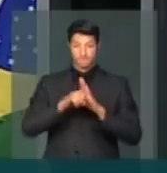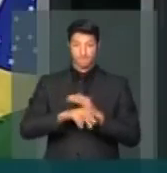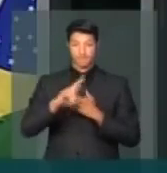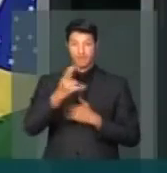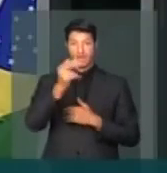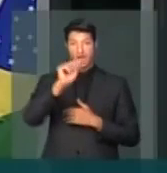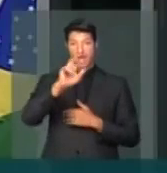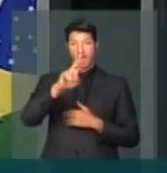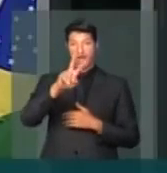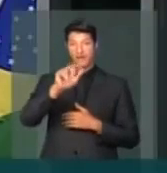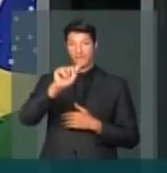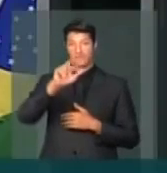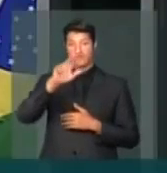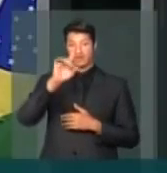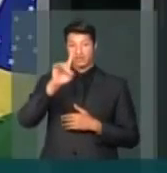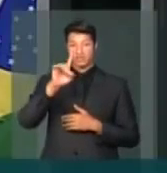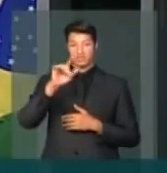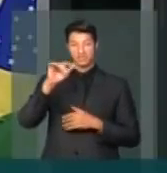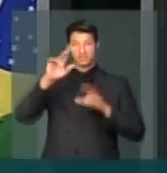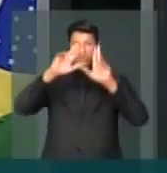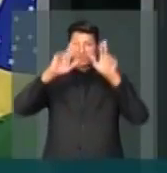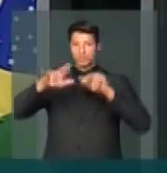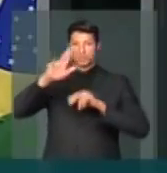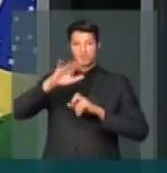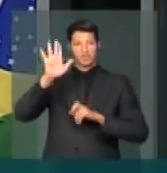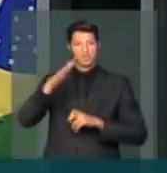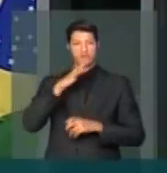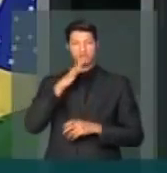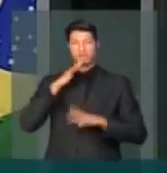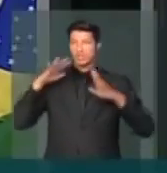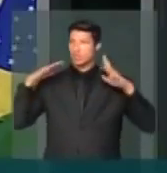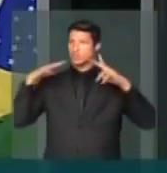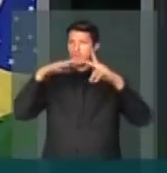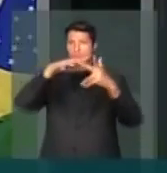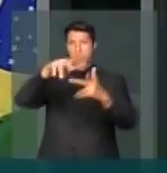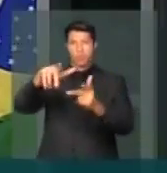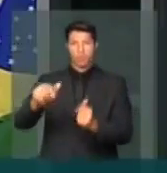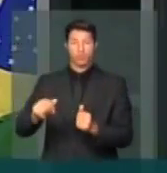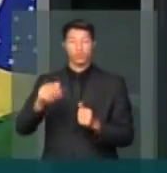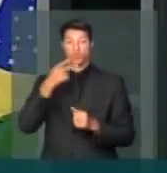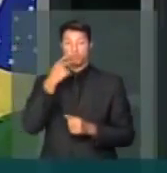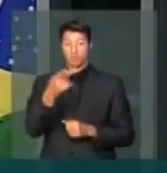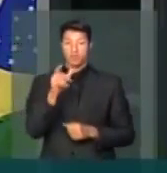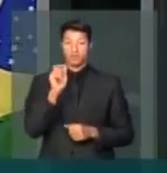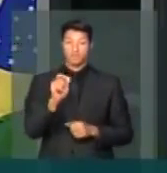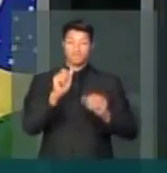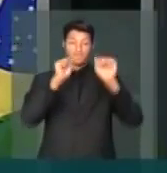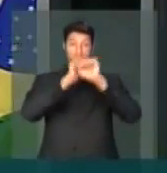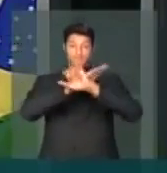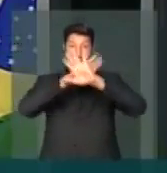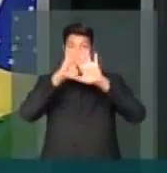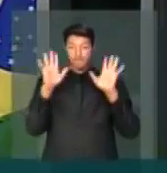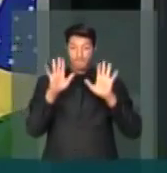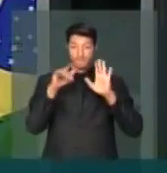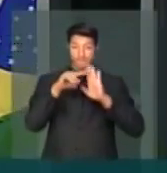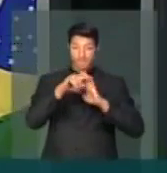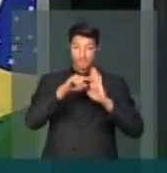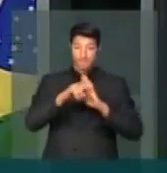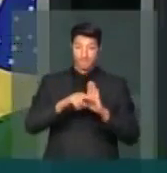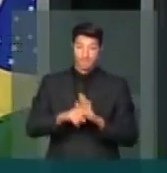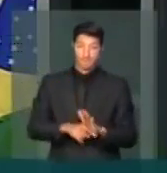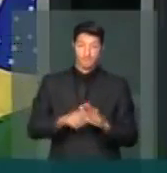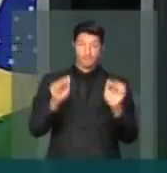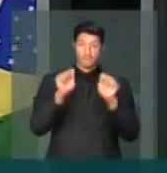Harvard. Aquela universidade, pelo menos é conhecida no mundo, aonde eles dizem claramente, numa